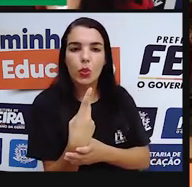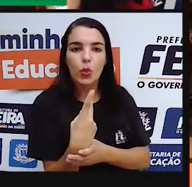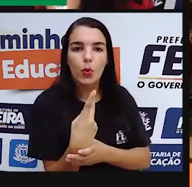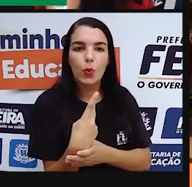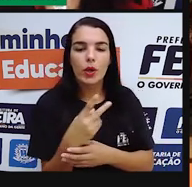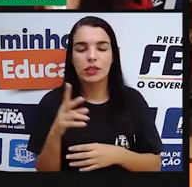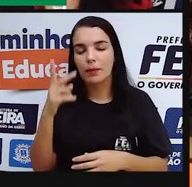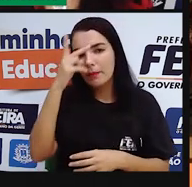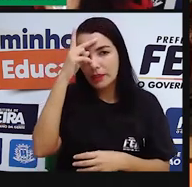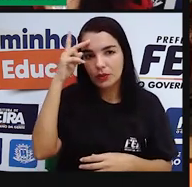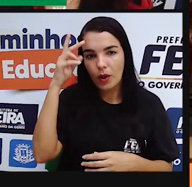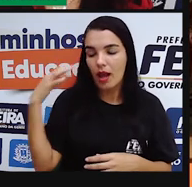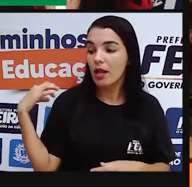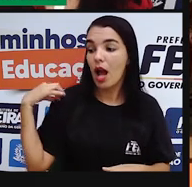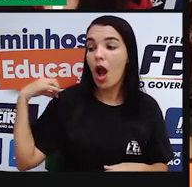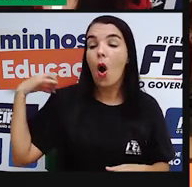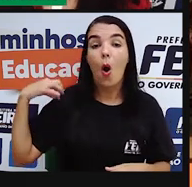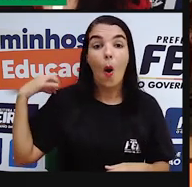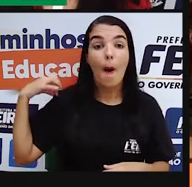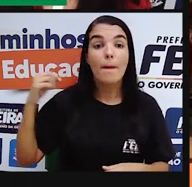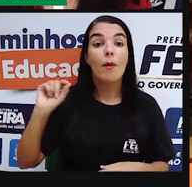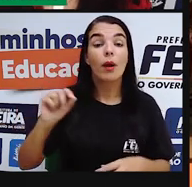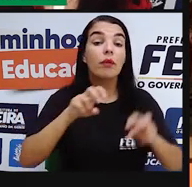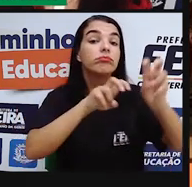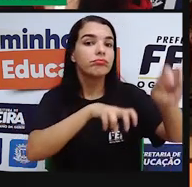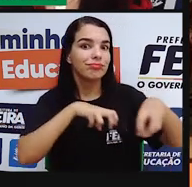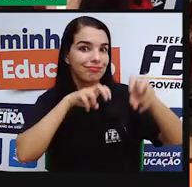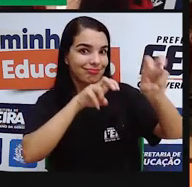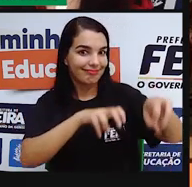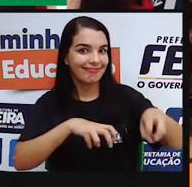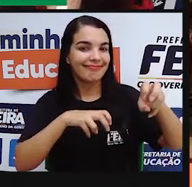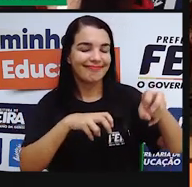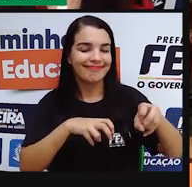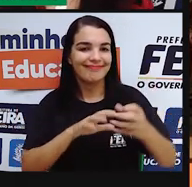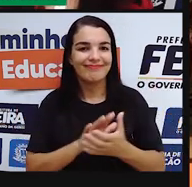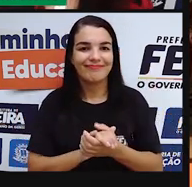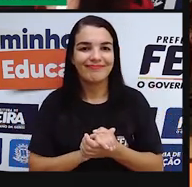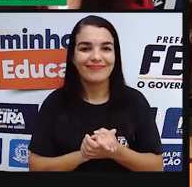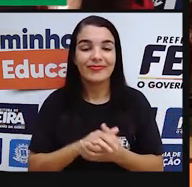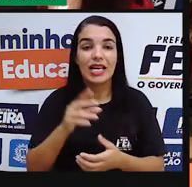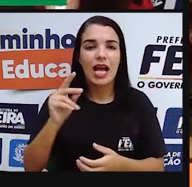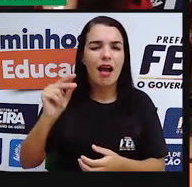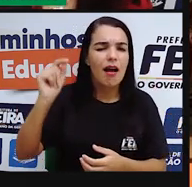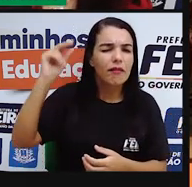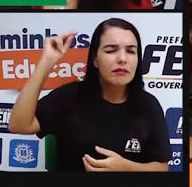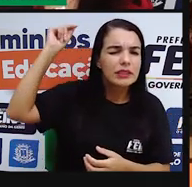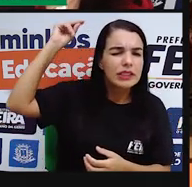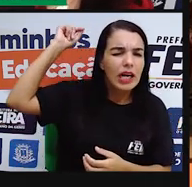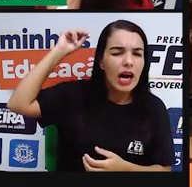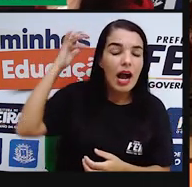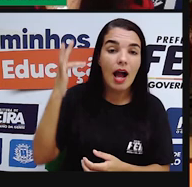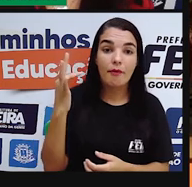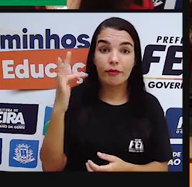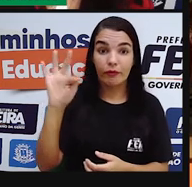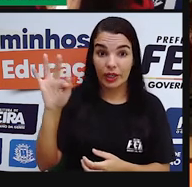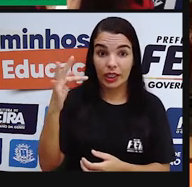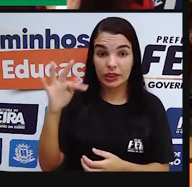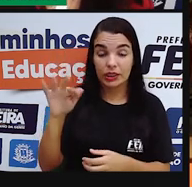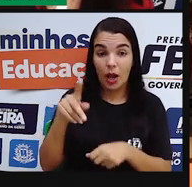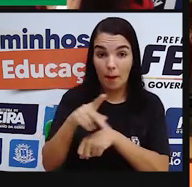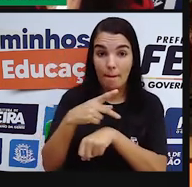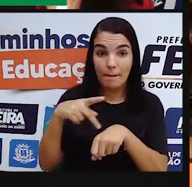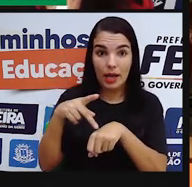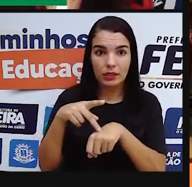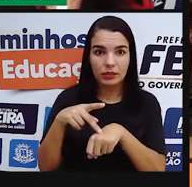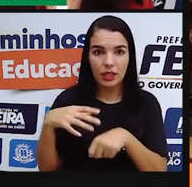com vestimentas tipicamente caipira. Antigamente, lá na França, ela era uma dança assim, mais sofisticada. Só